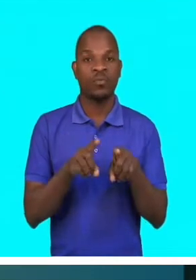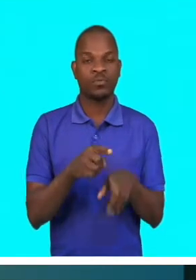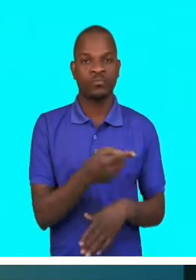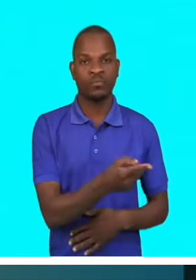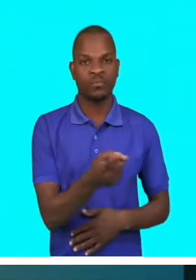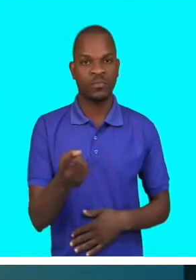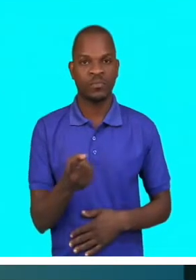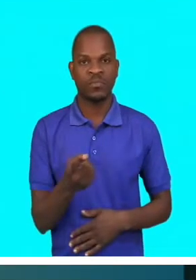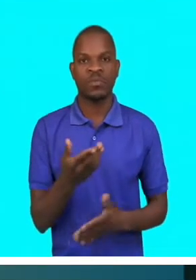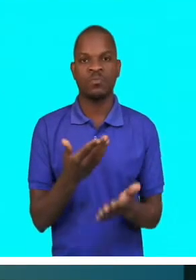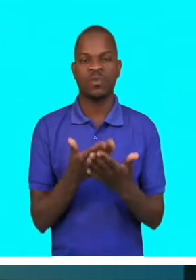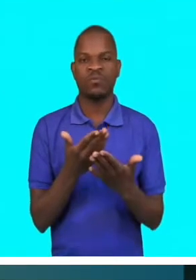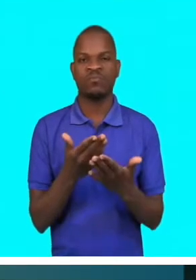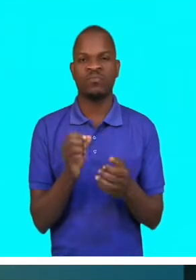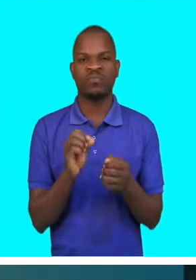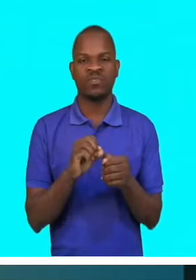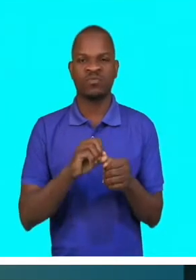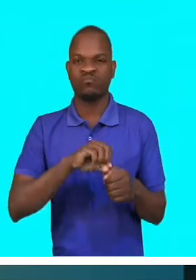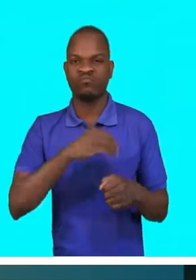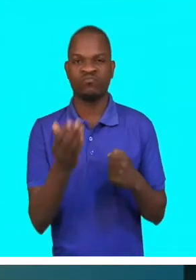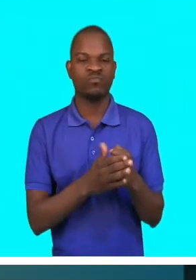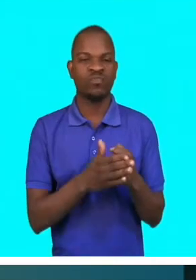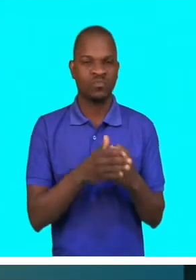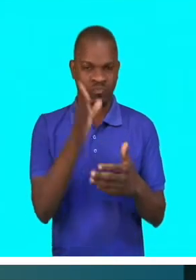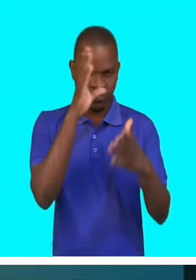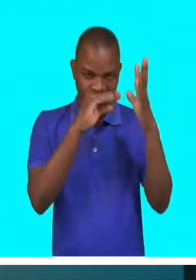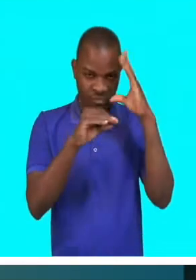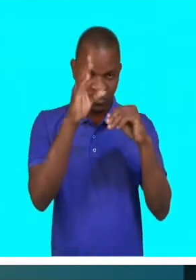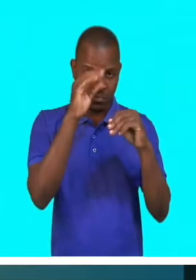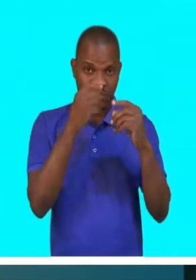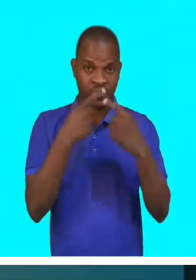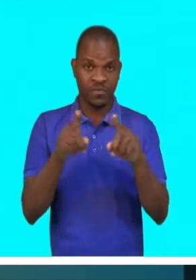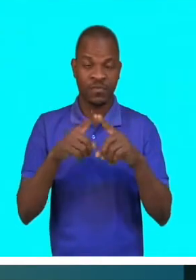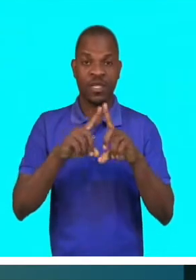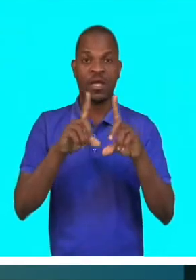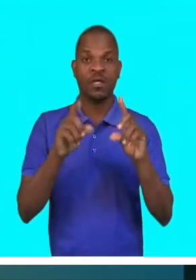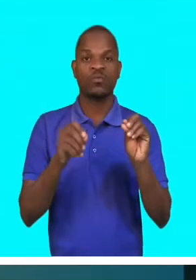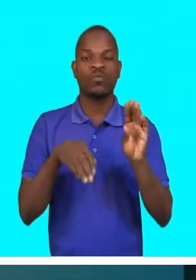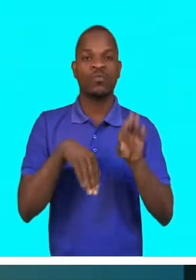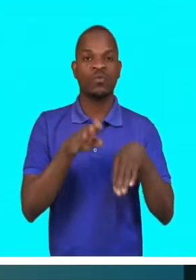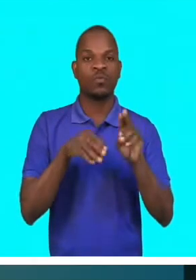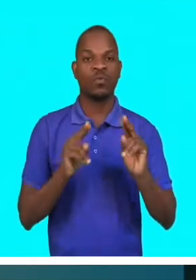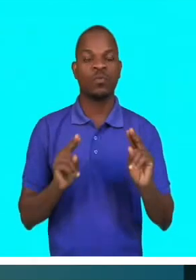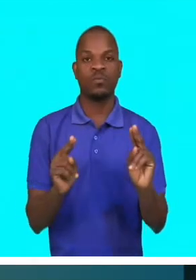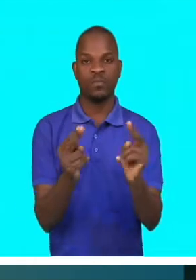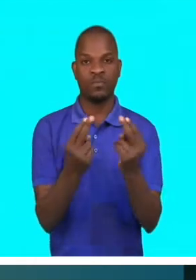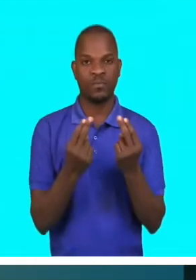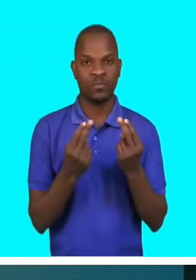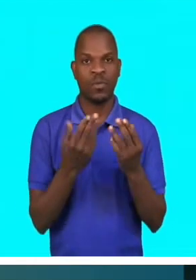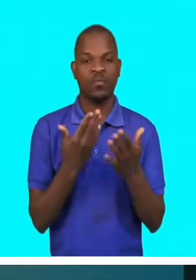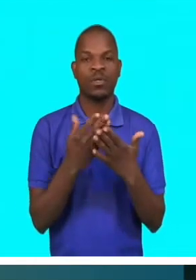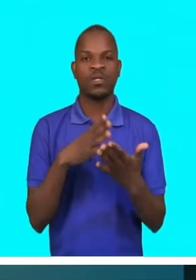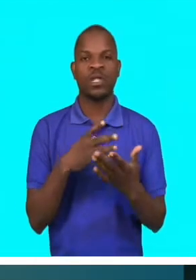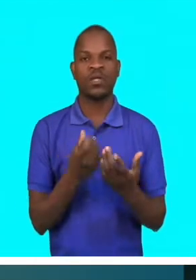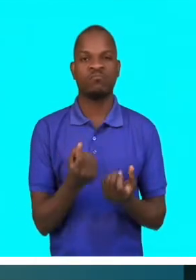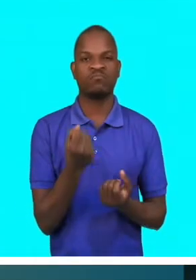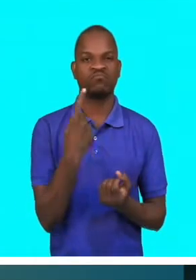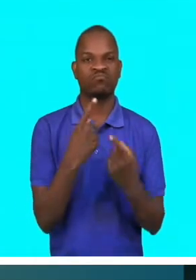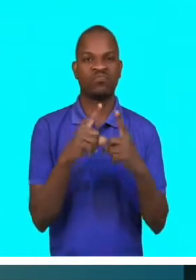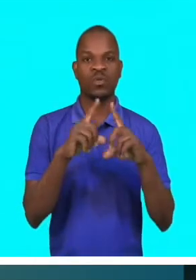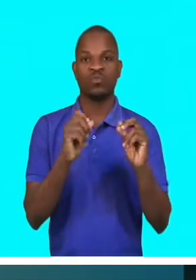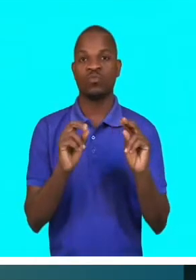então é uma oportunidade para eles, portanto, para reverem tudo aquilo que existe nos aspectos, em termos de tendências do futebol moderno. Porque existem